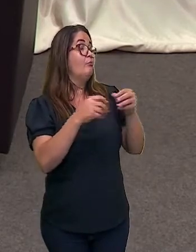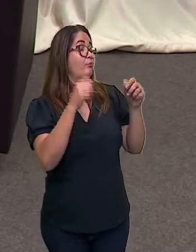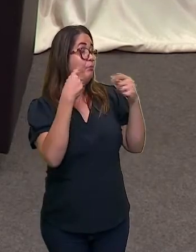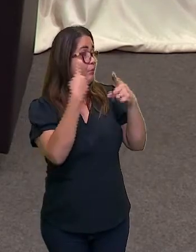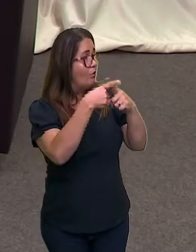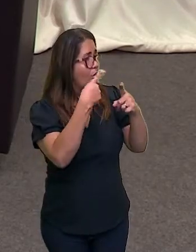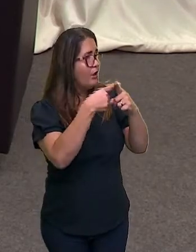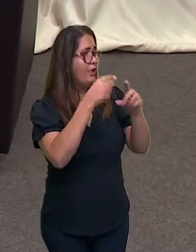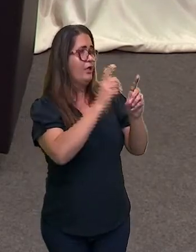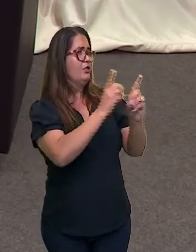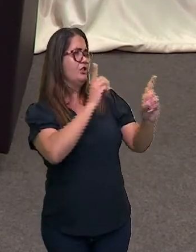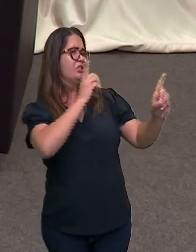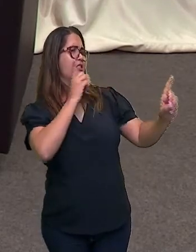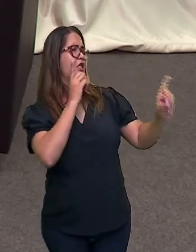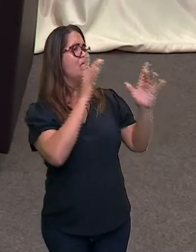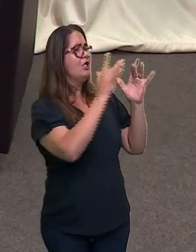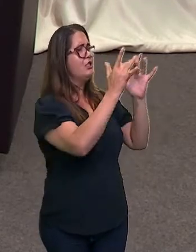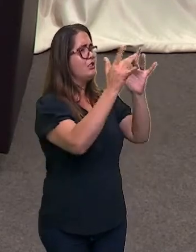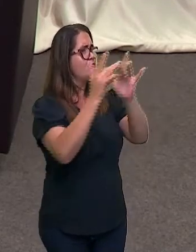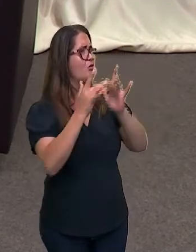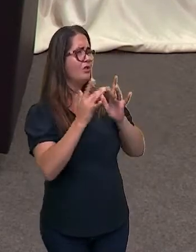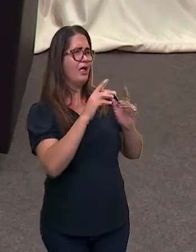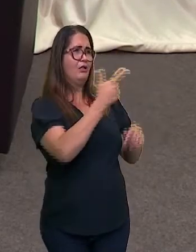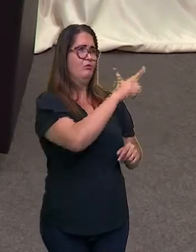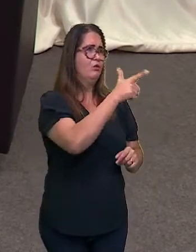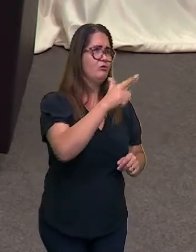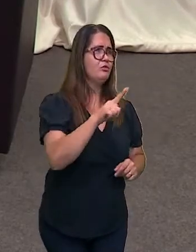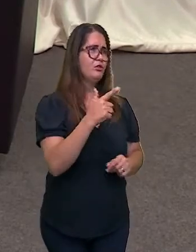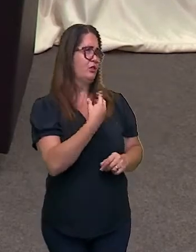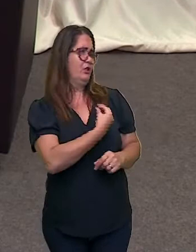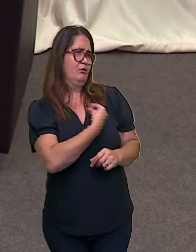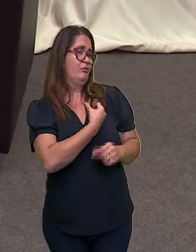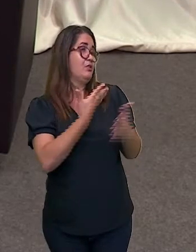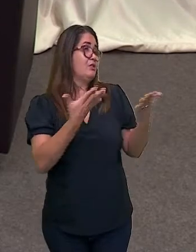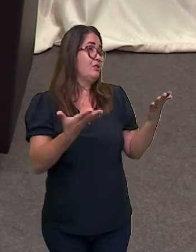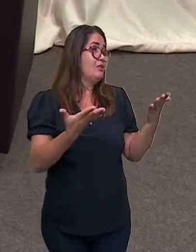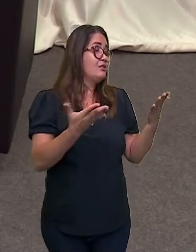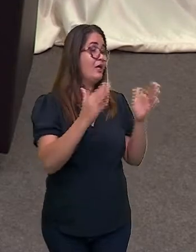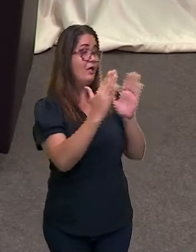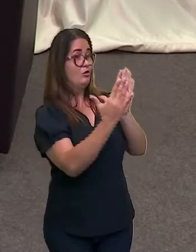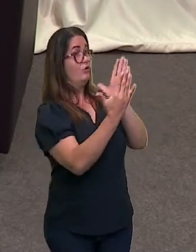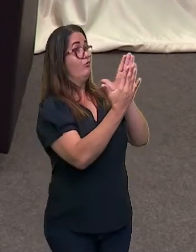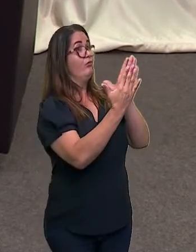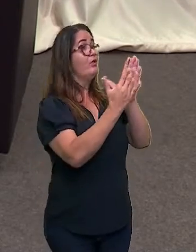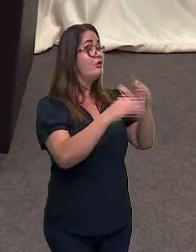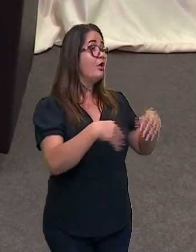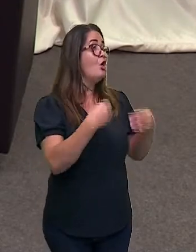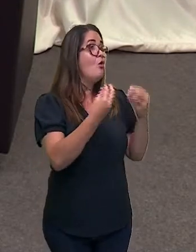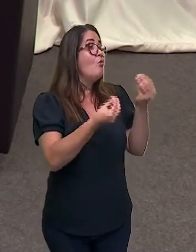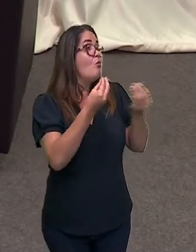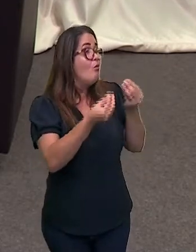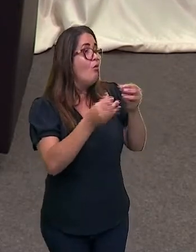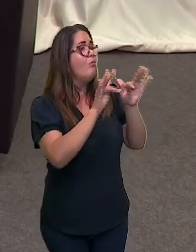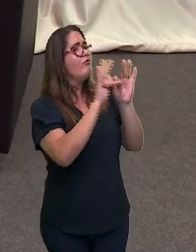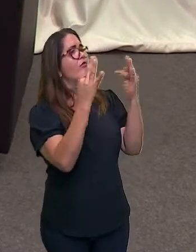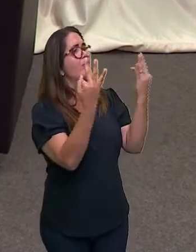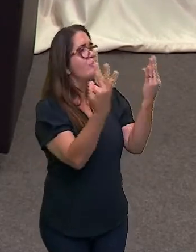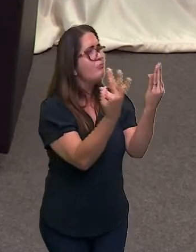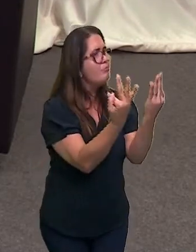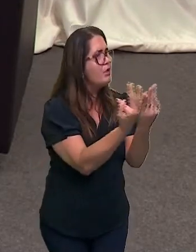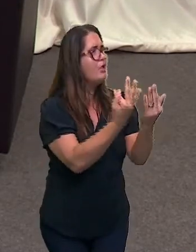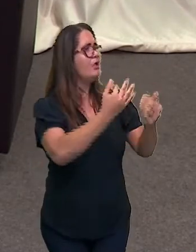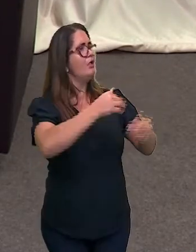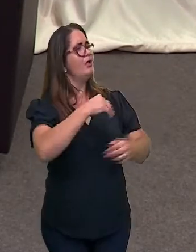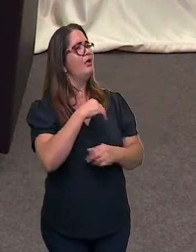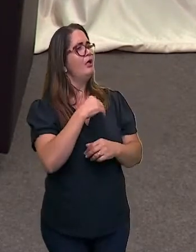vocês tiveram outra forma de comunicação com os alunos e familiares. Como que os alunos e os familiares receberam esse